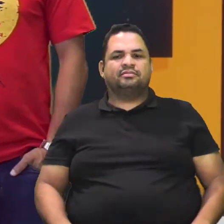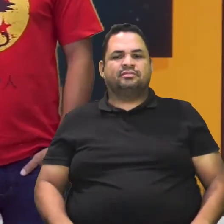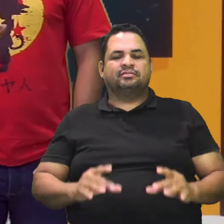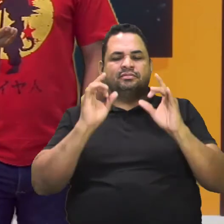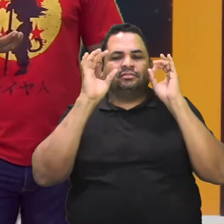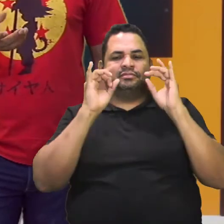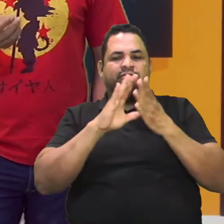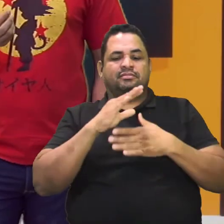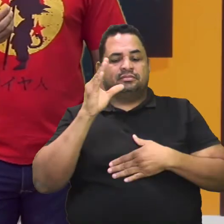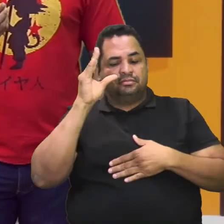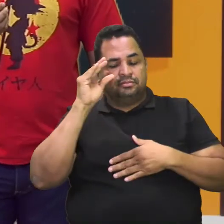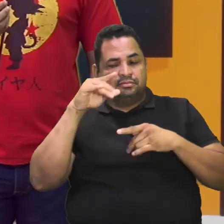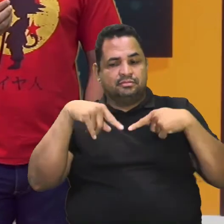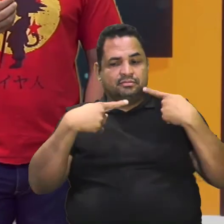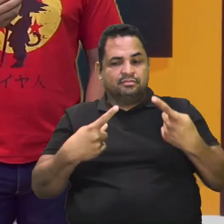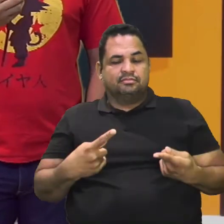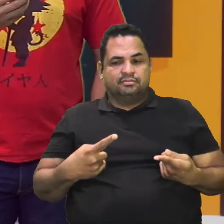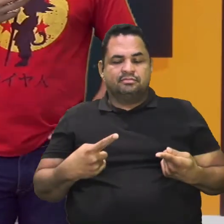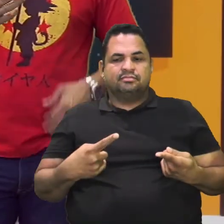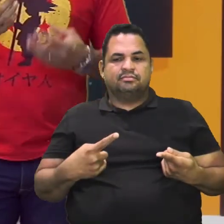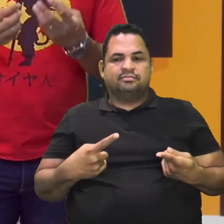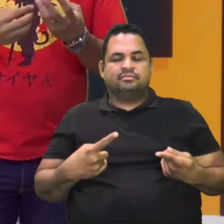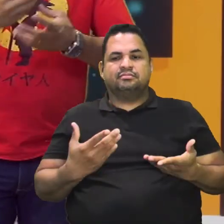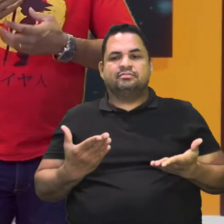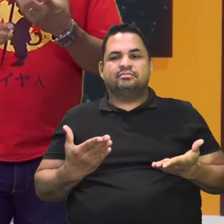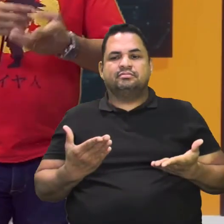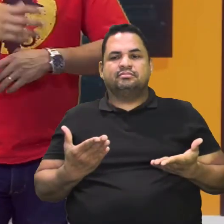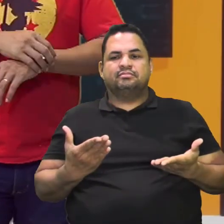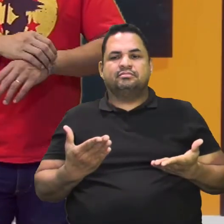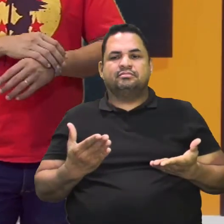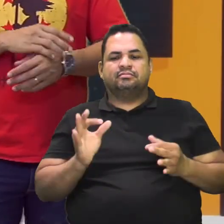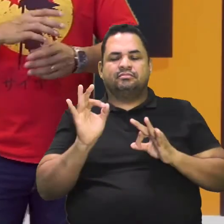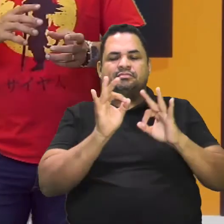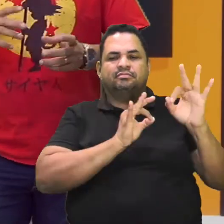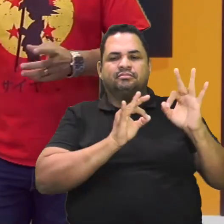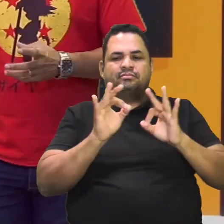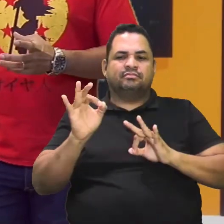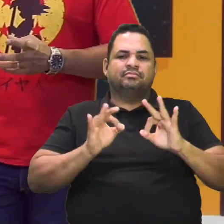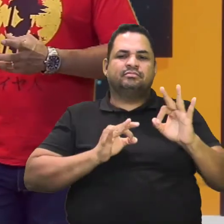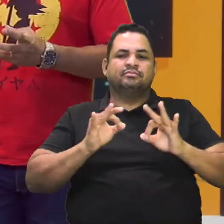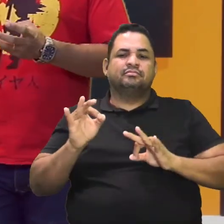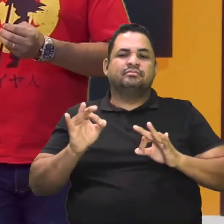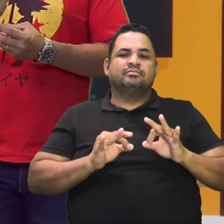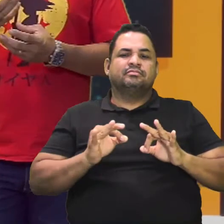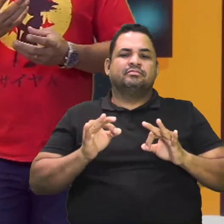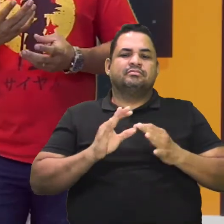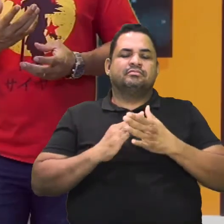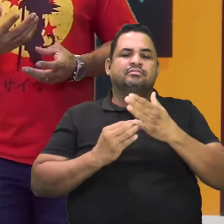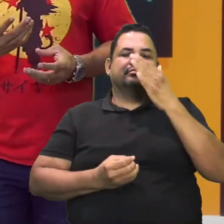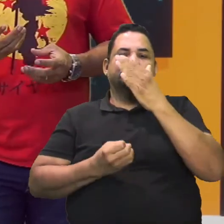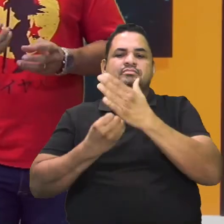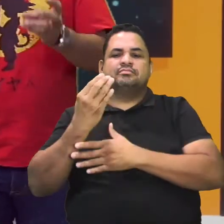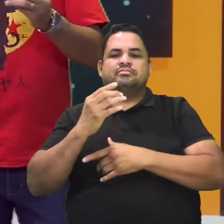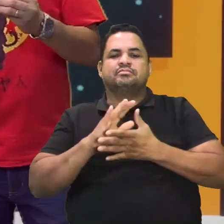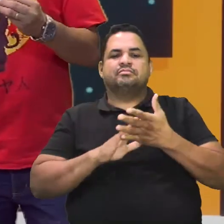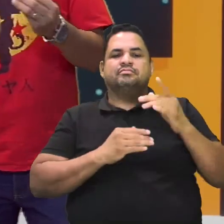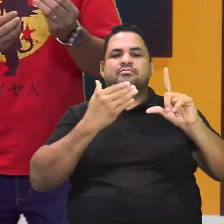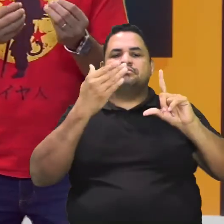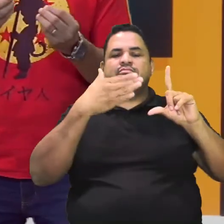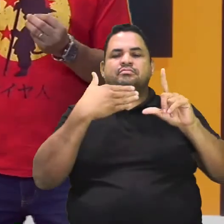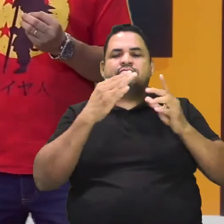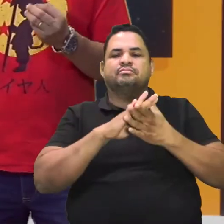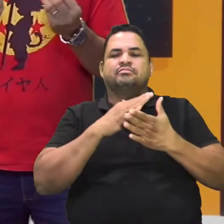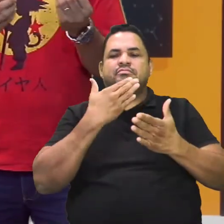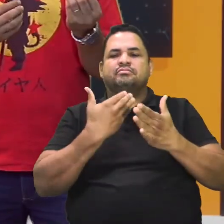só um detalhe interessante foi que pela montagem do surgimento dos slides,